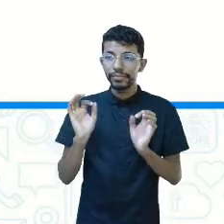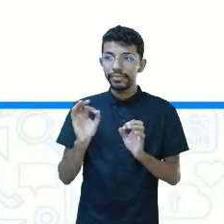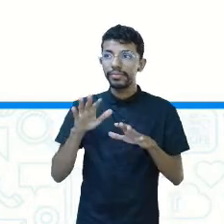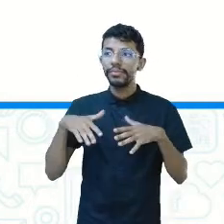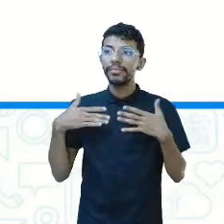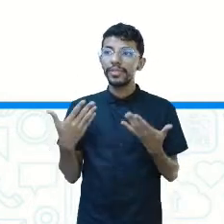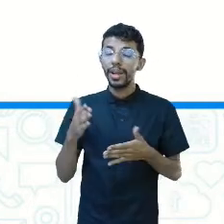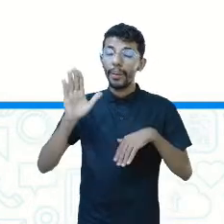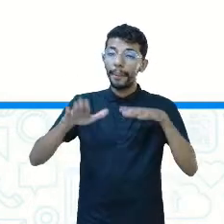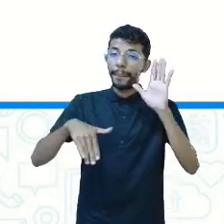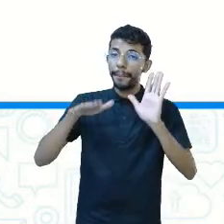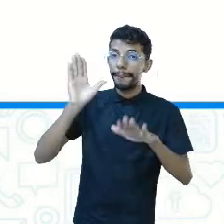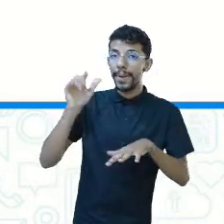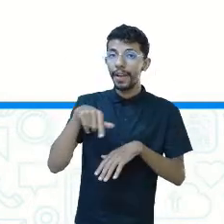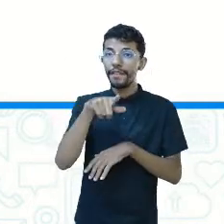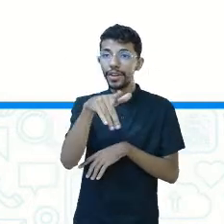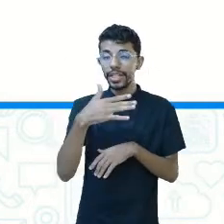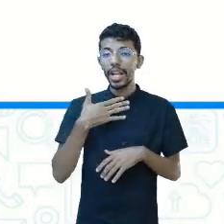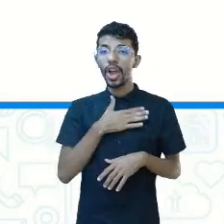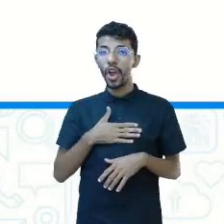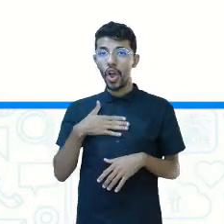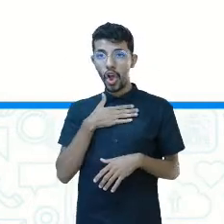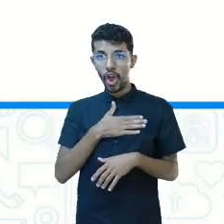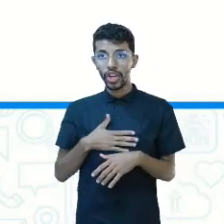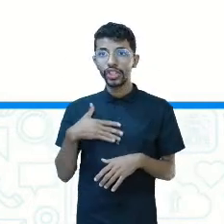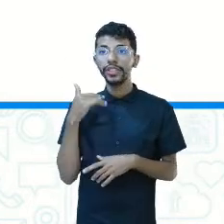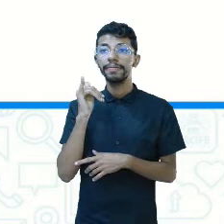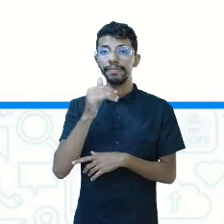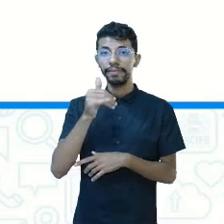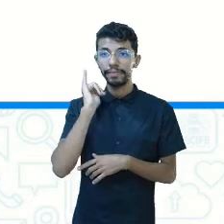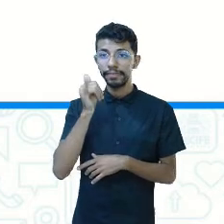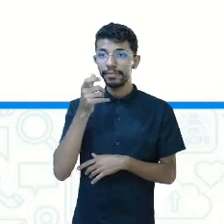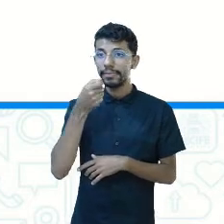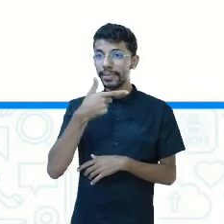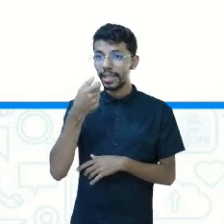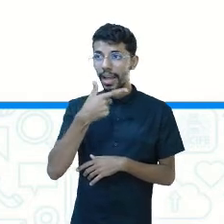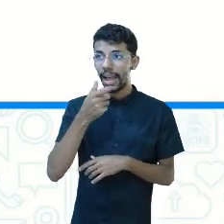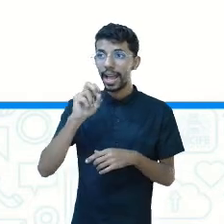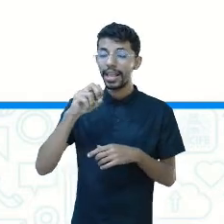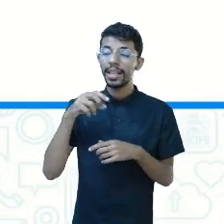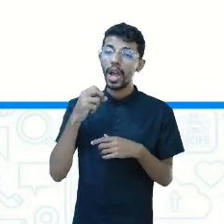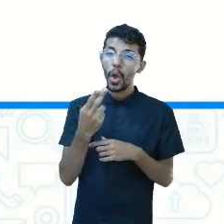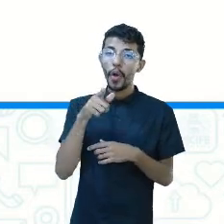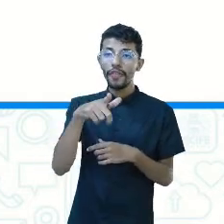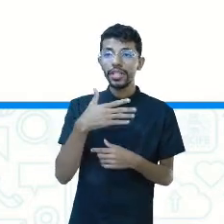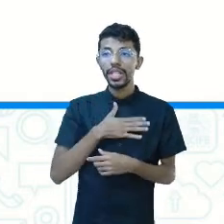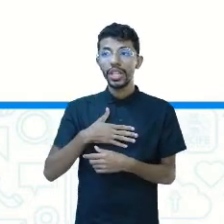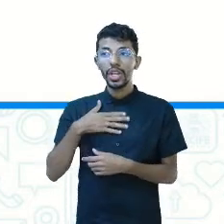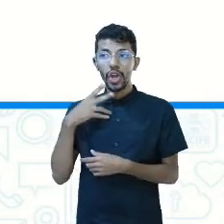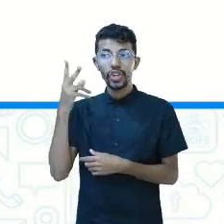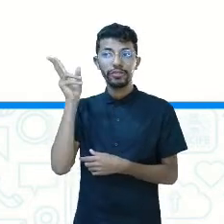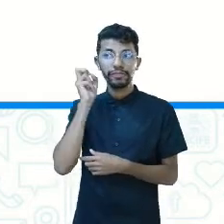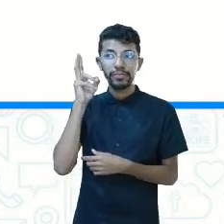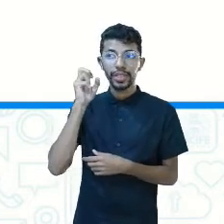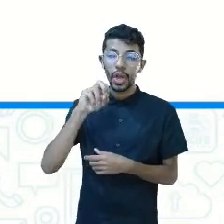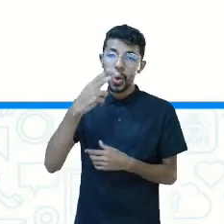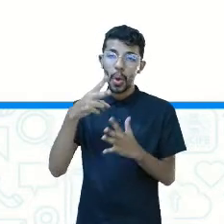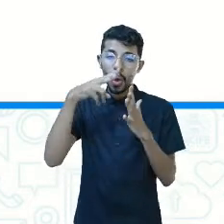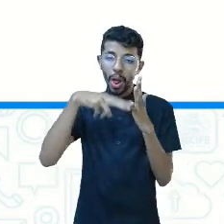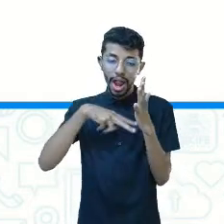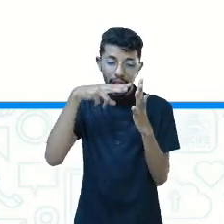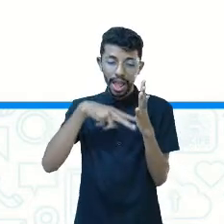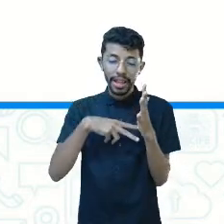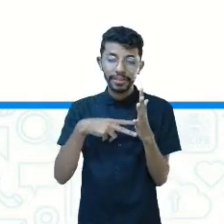Provavelmente, você que gosta de contar piadas, ou você que gosta de ouvi-las, ou até quem sabe ler, né, alguma